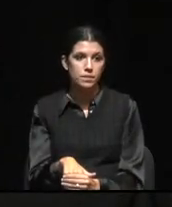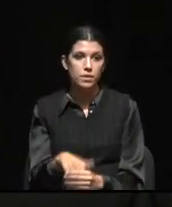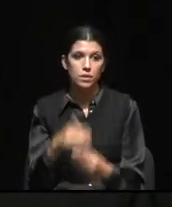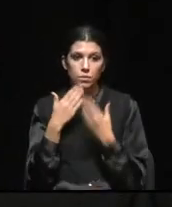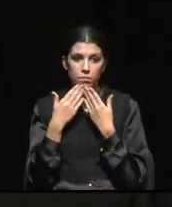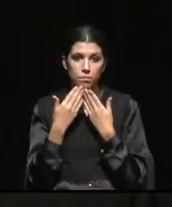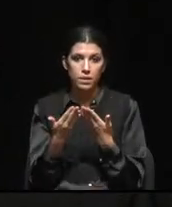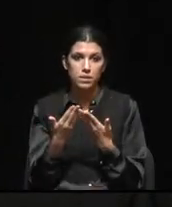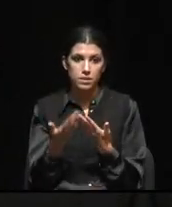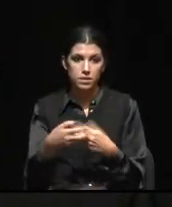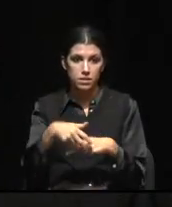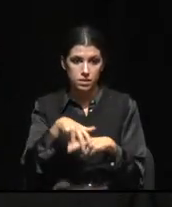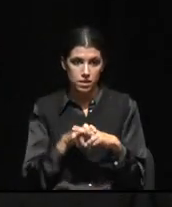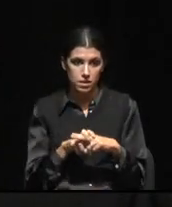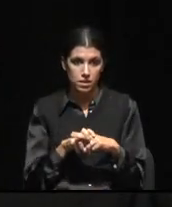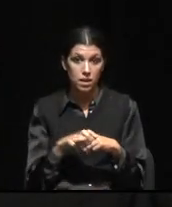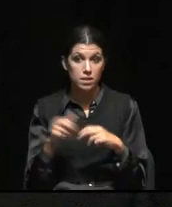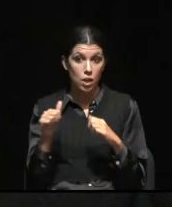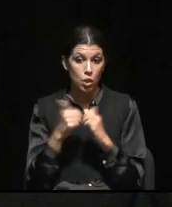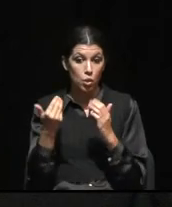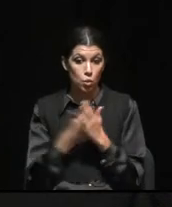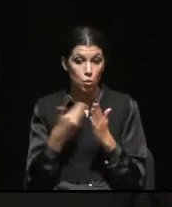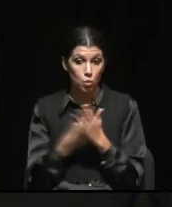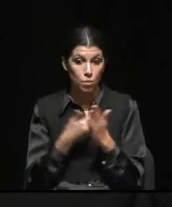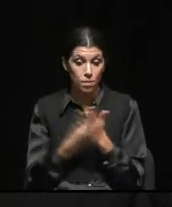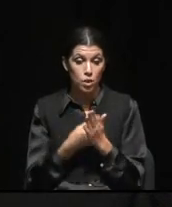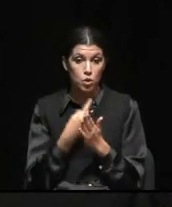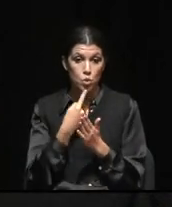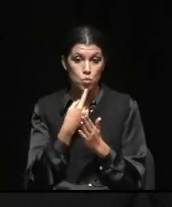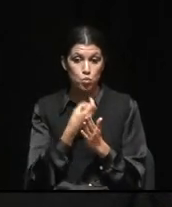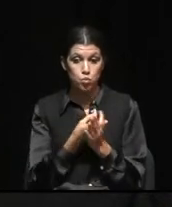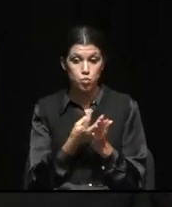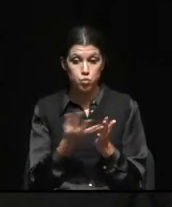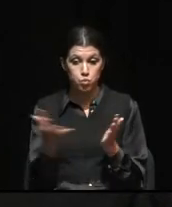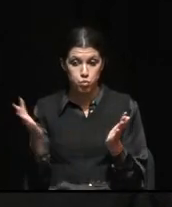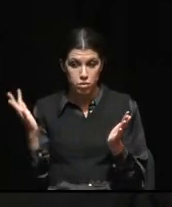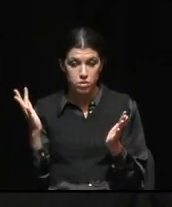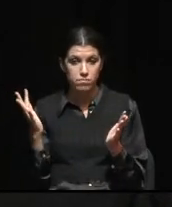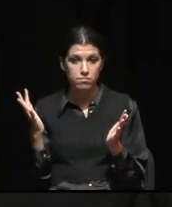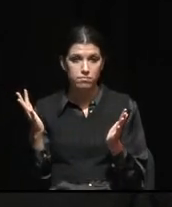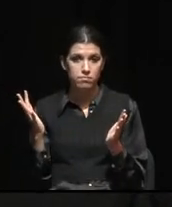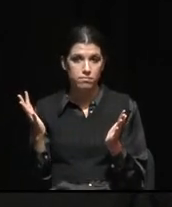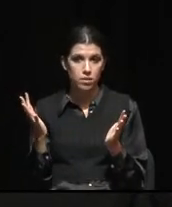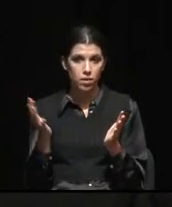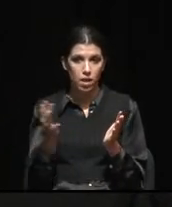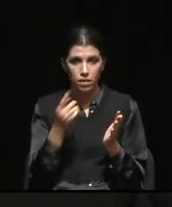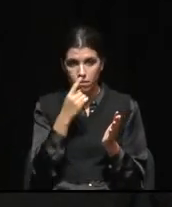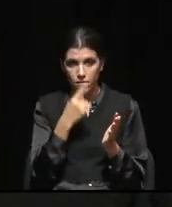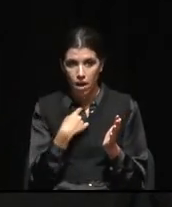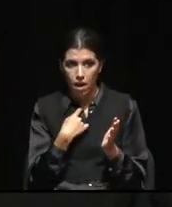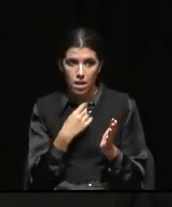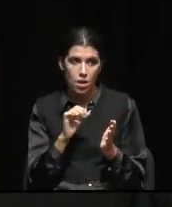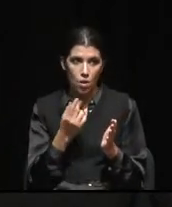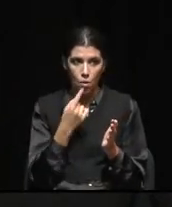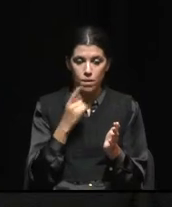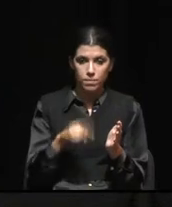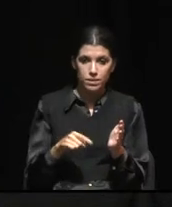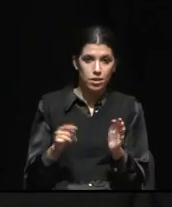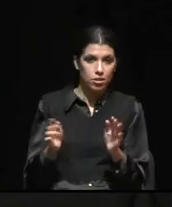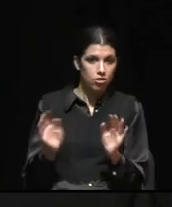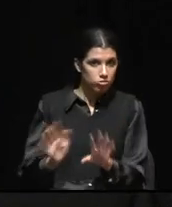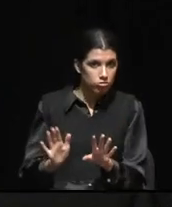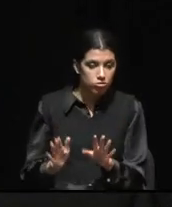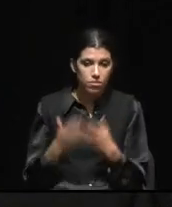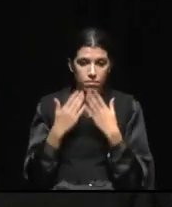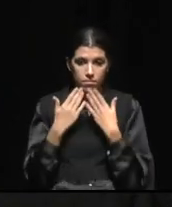eu agradecia que se sentassem são muitos documentos e para que não tinhamos que repetir agradecia que se